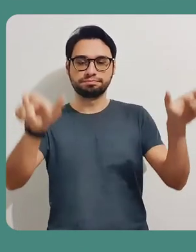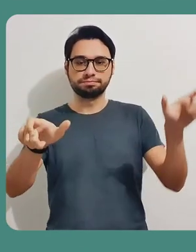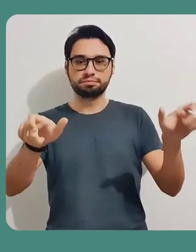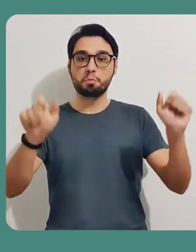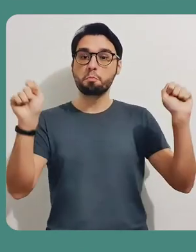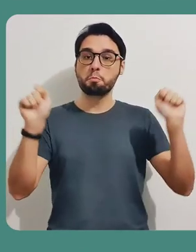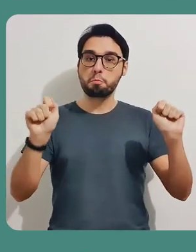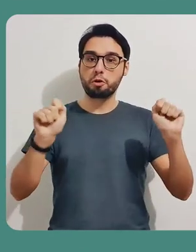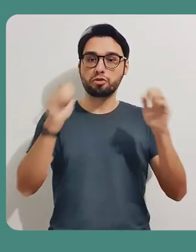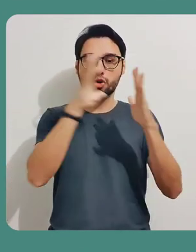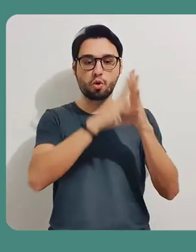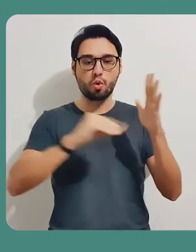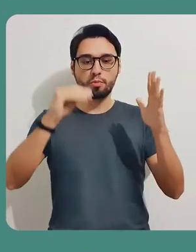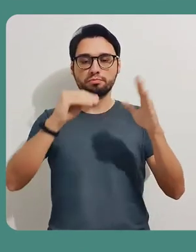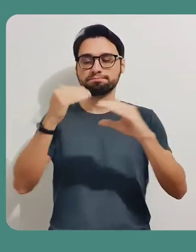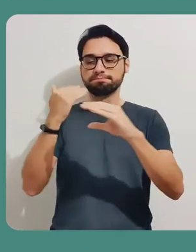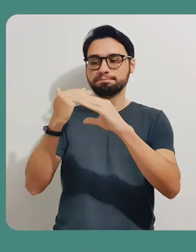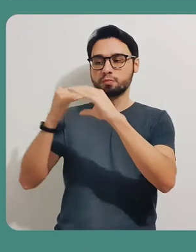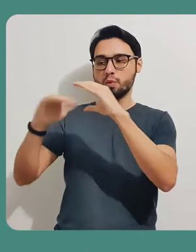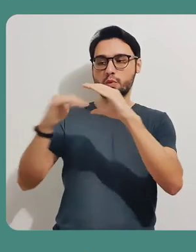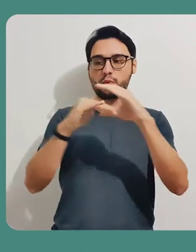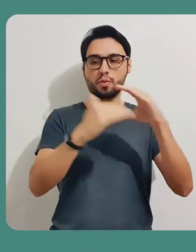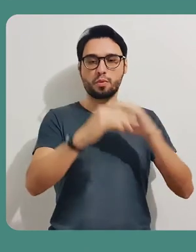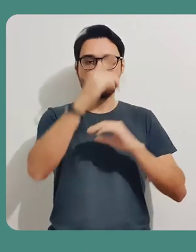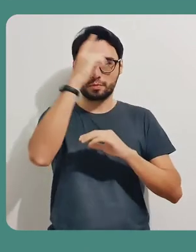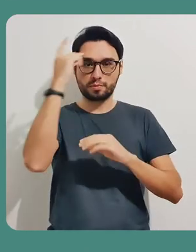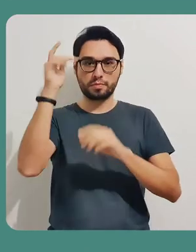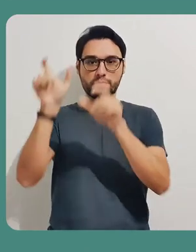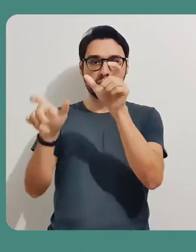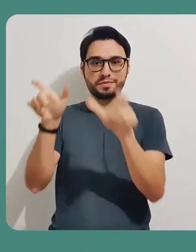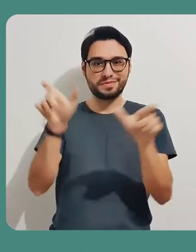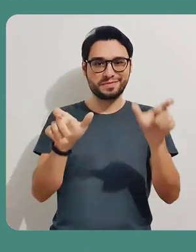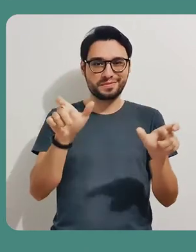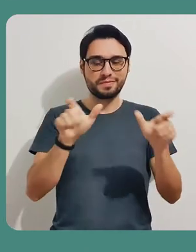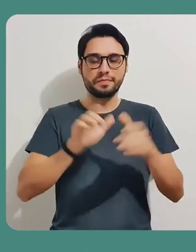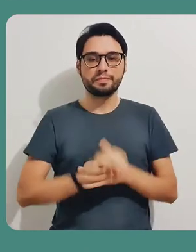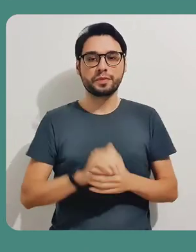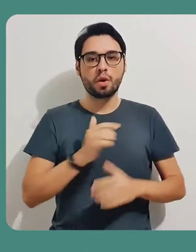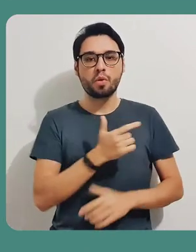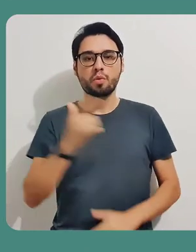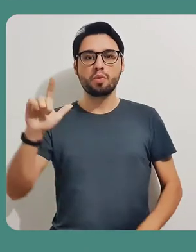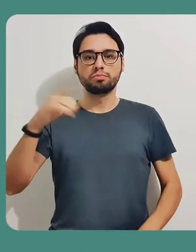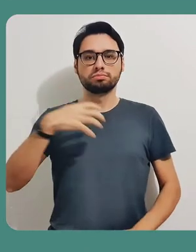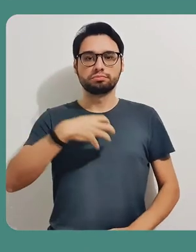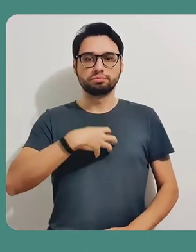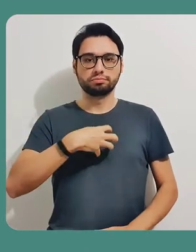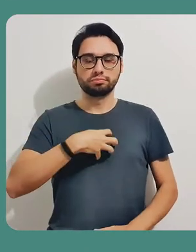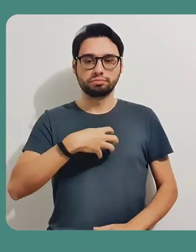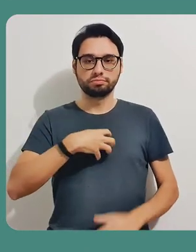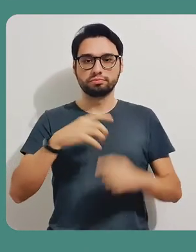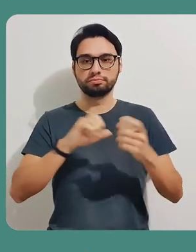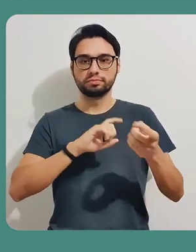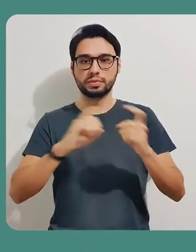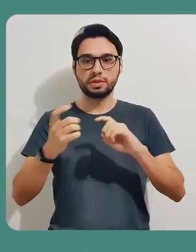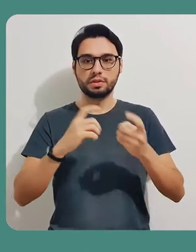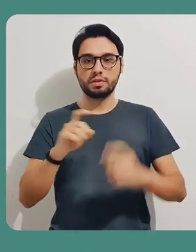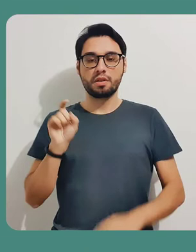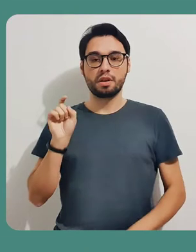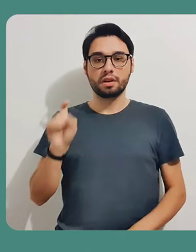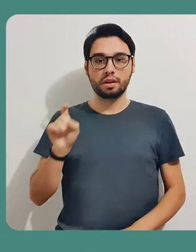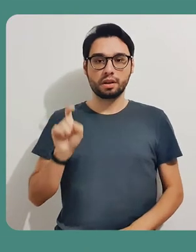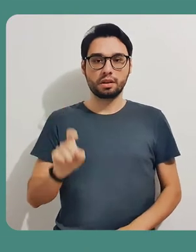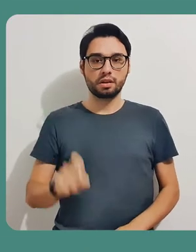com seus convidados você pode copiar e enviar por e-mail e a outra forma de